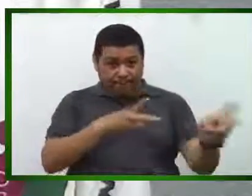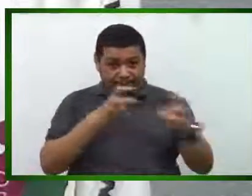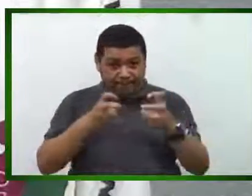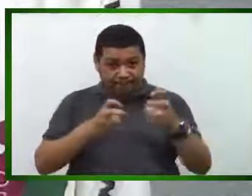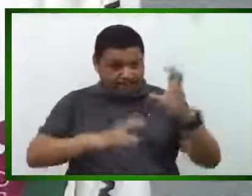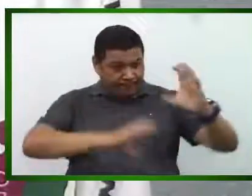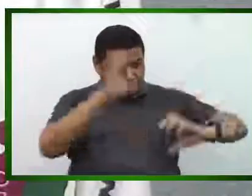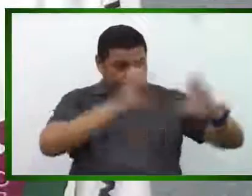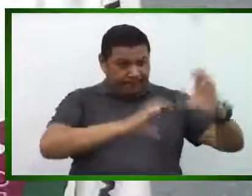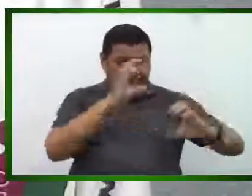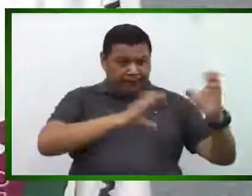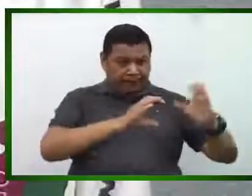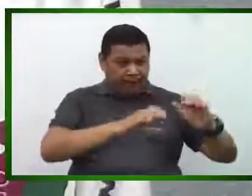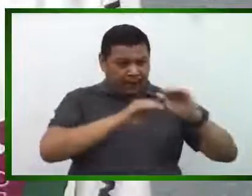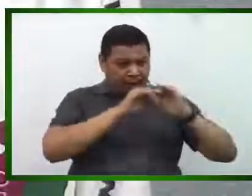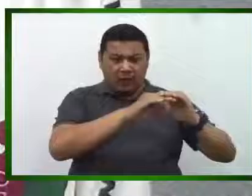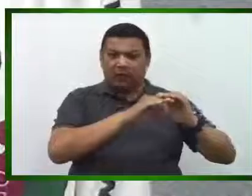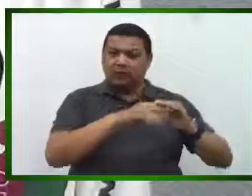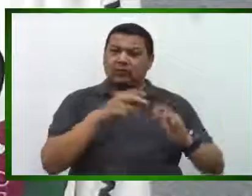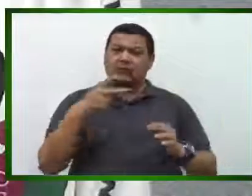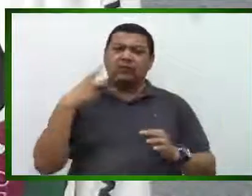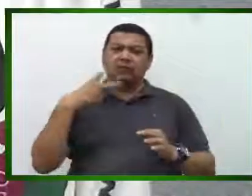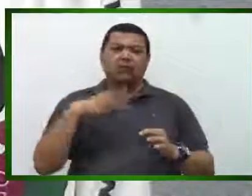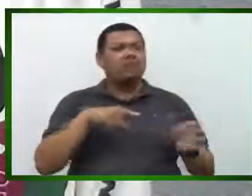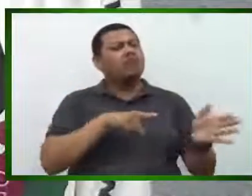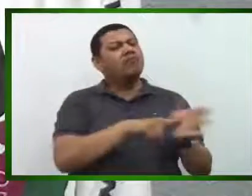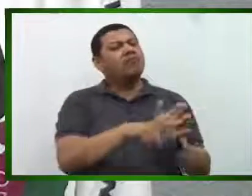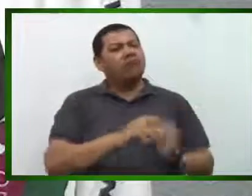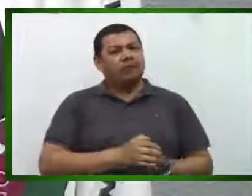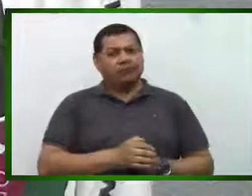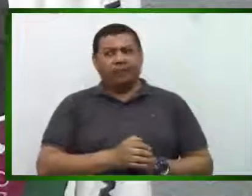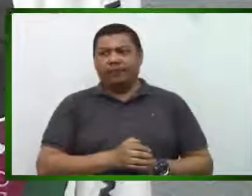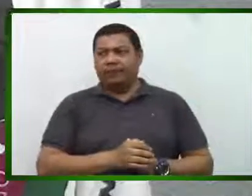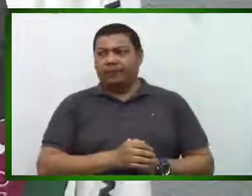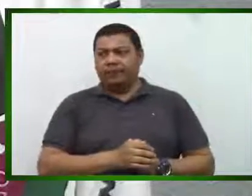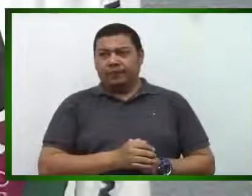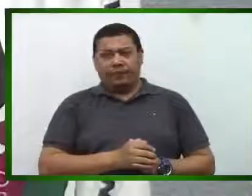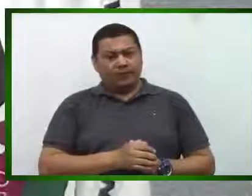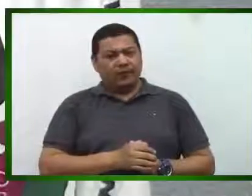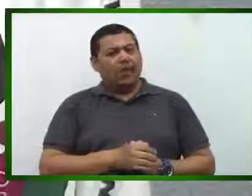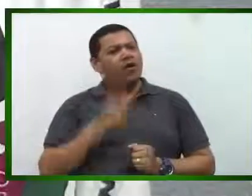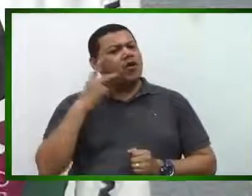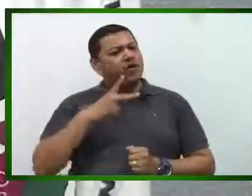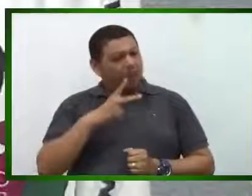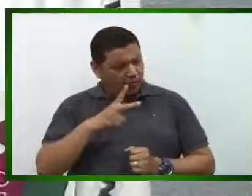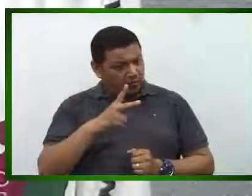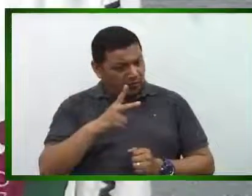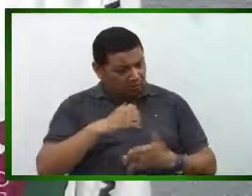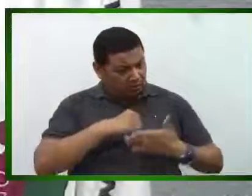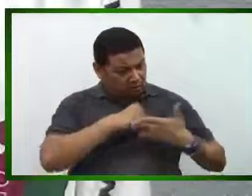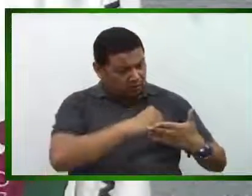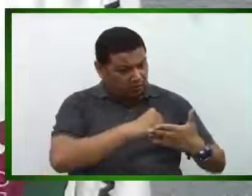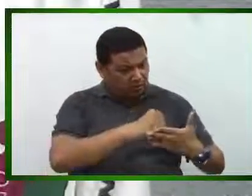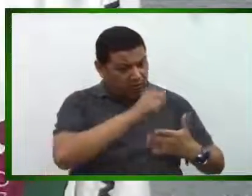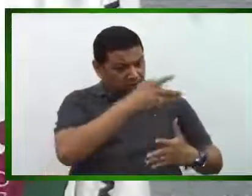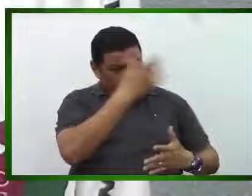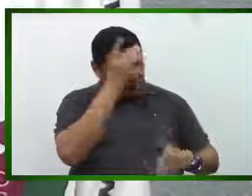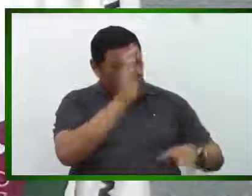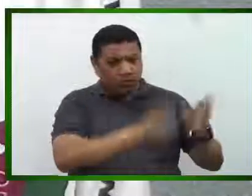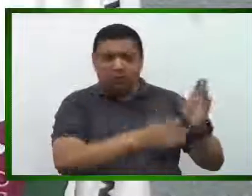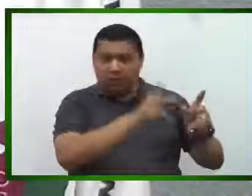brigando e falando mal de vereador, pergunta para ele se ele fez alguma ação em volta do povo.